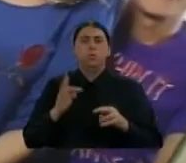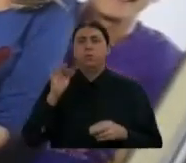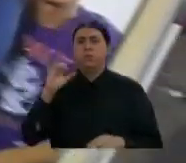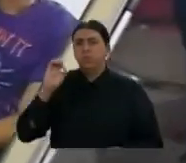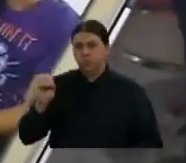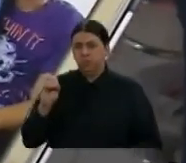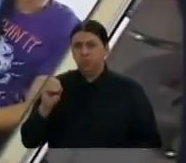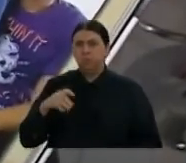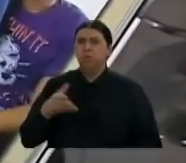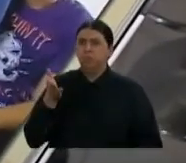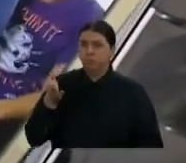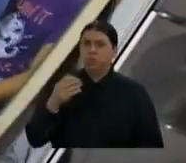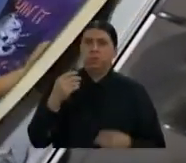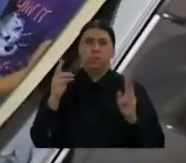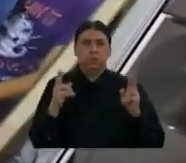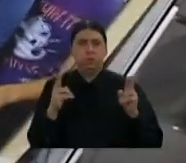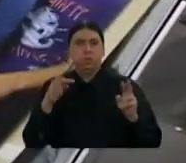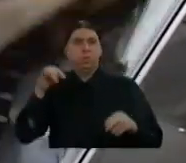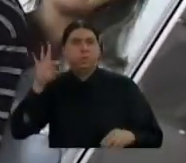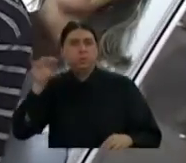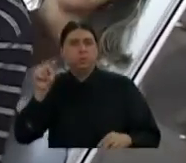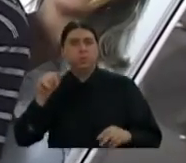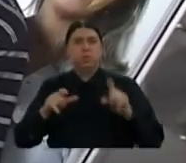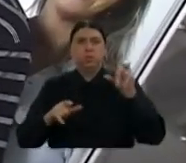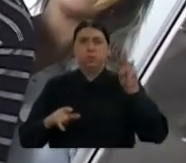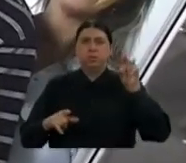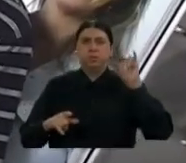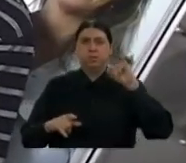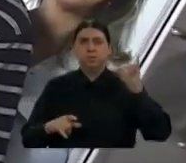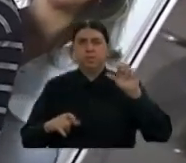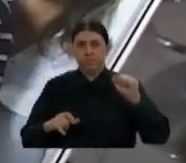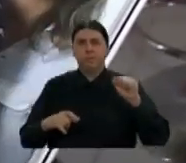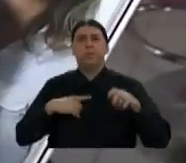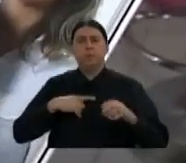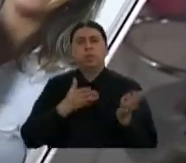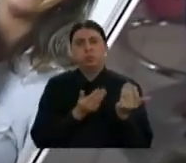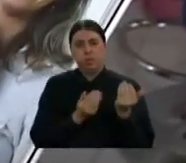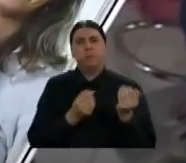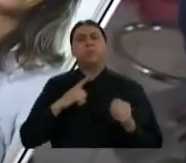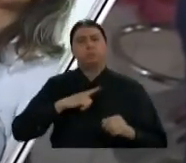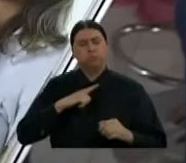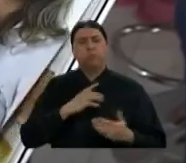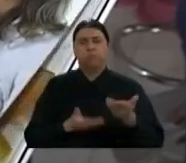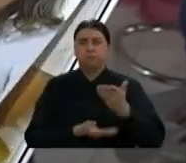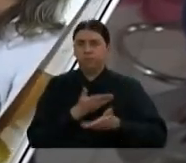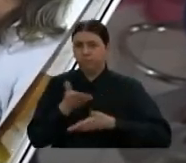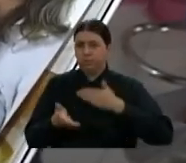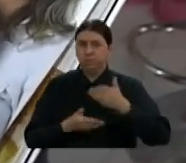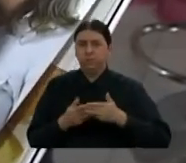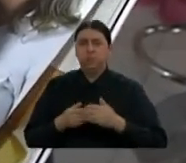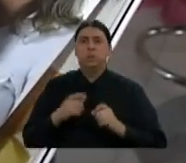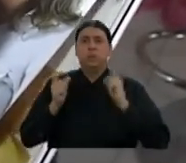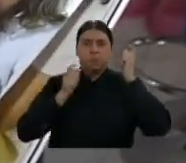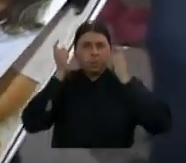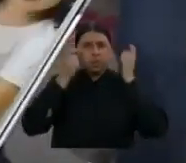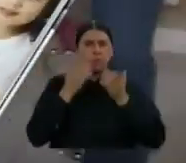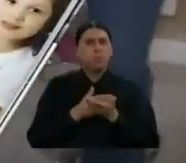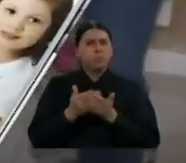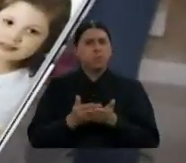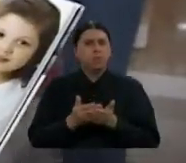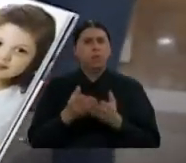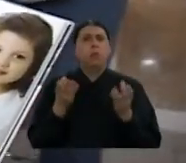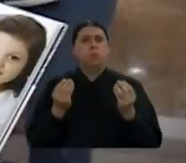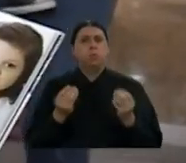uma deusa luiza né eles são adolescentes e e eu fiquei um pouco preocupado nem é essa porque foi